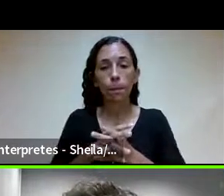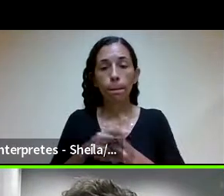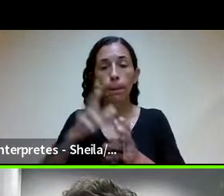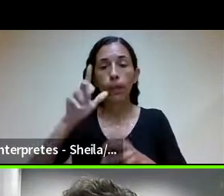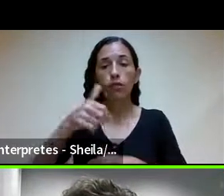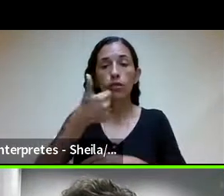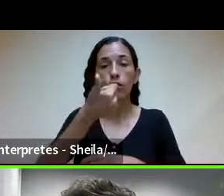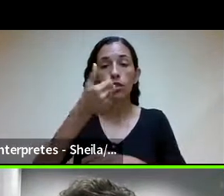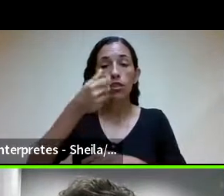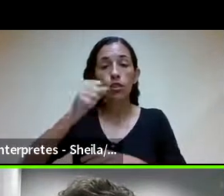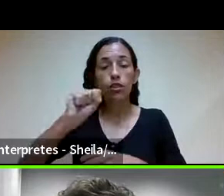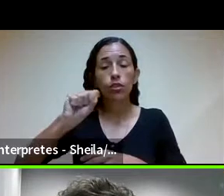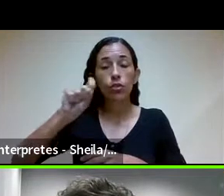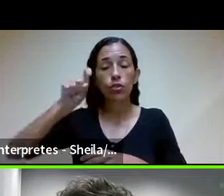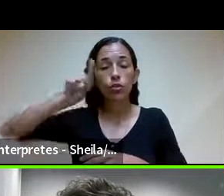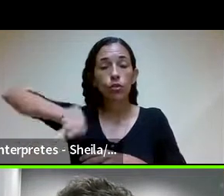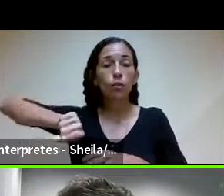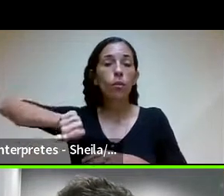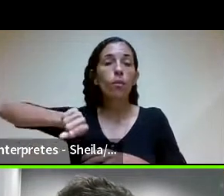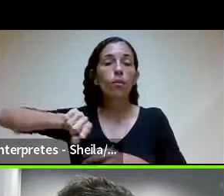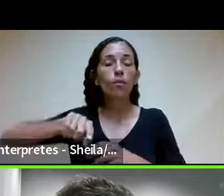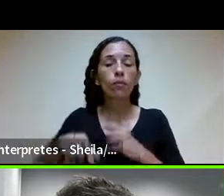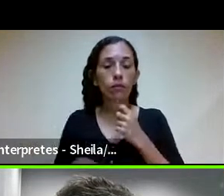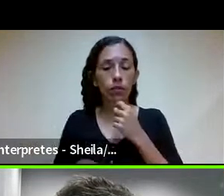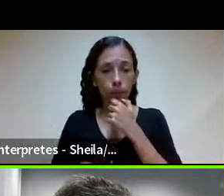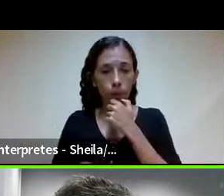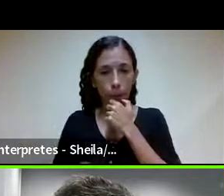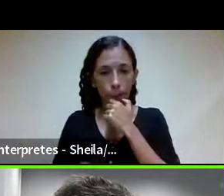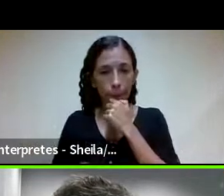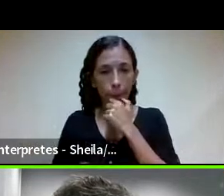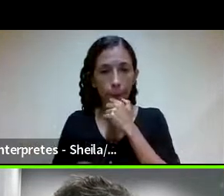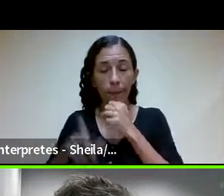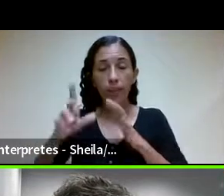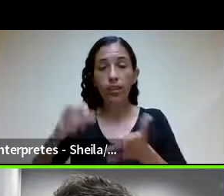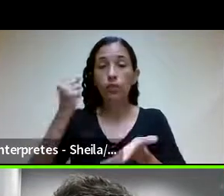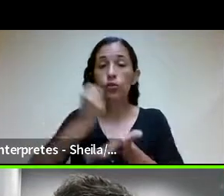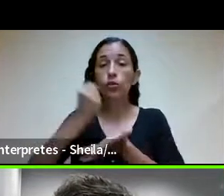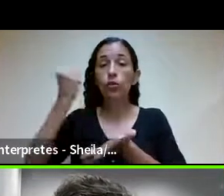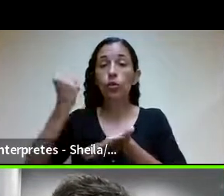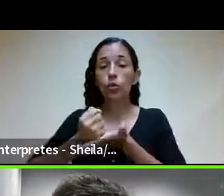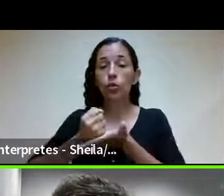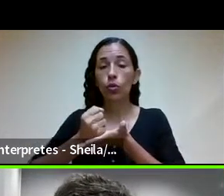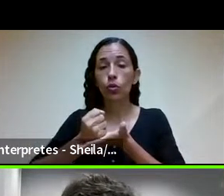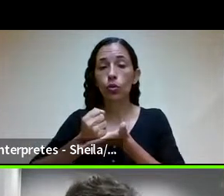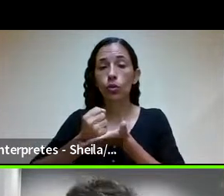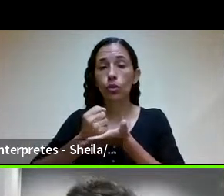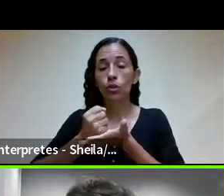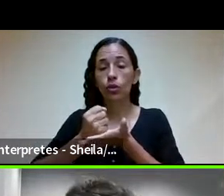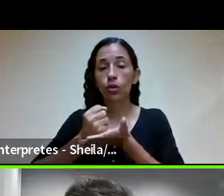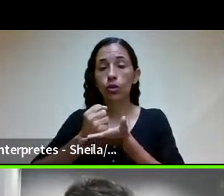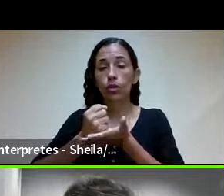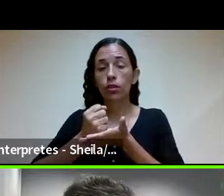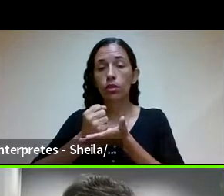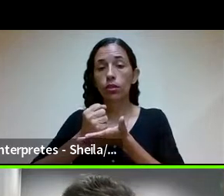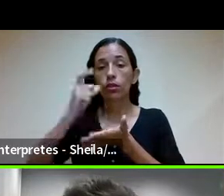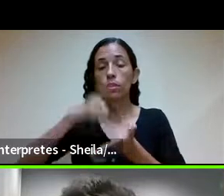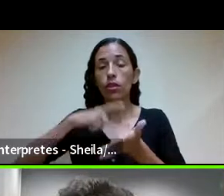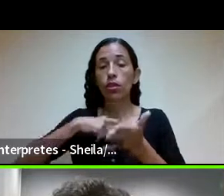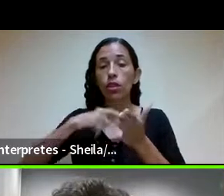18 mil, né? Sendo que contratado valor inferior.